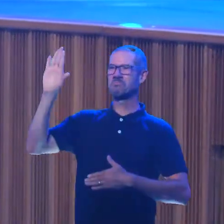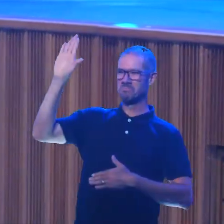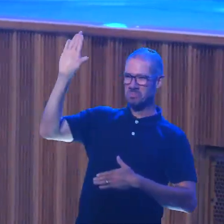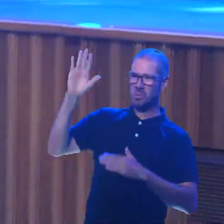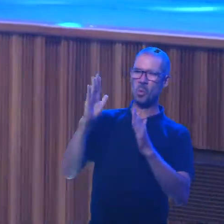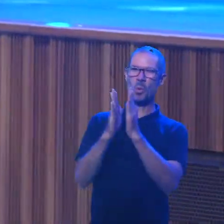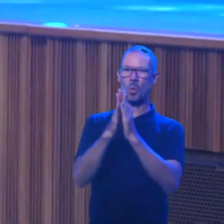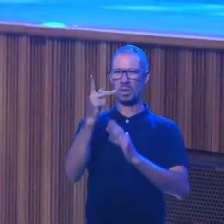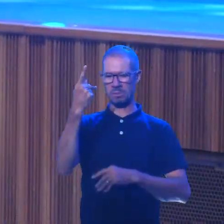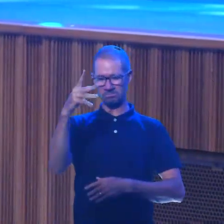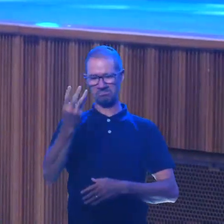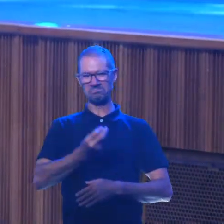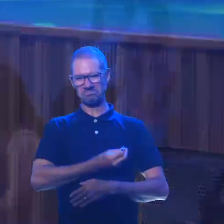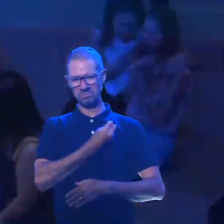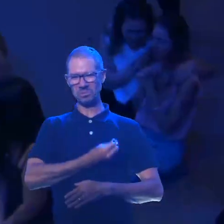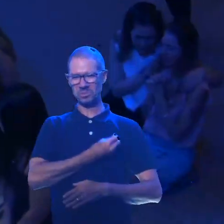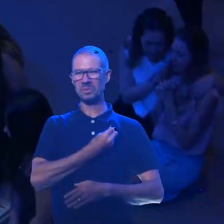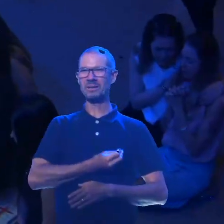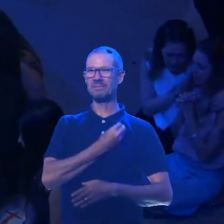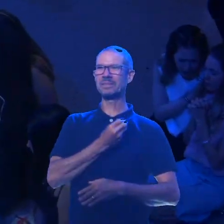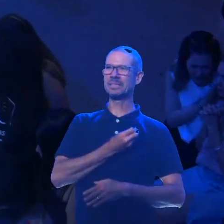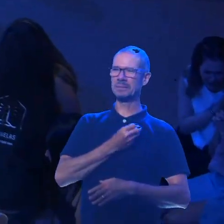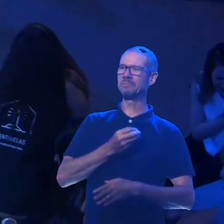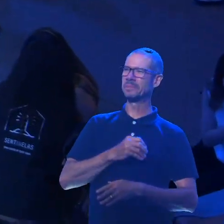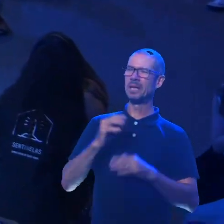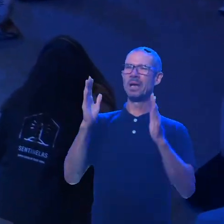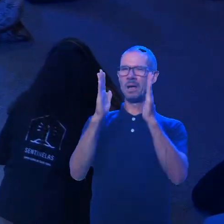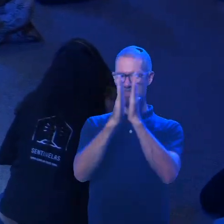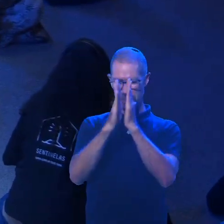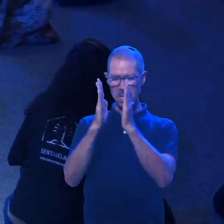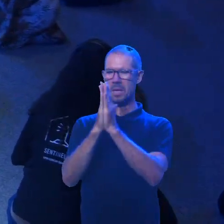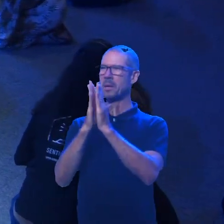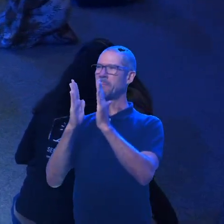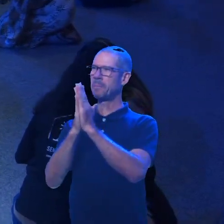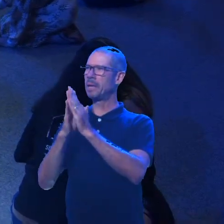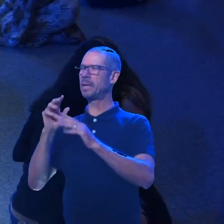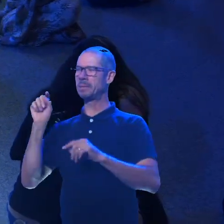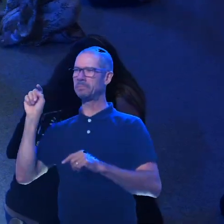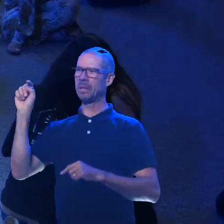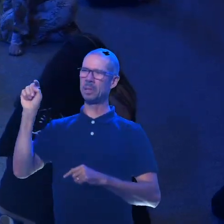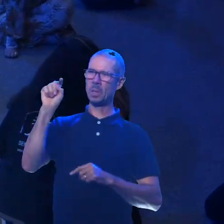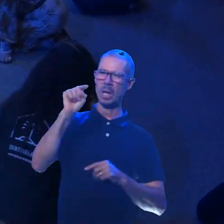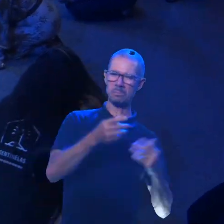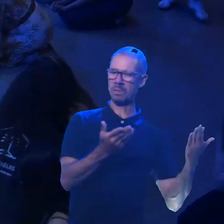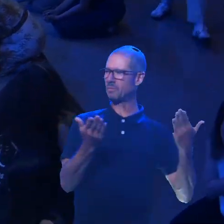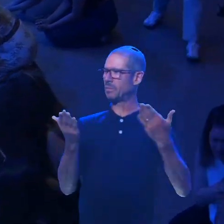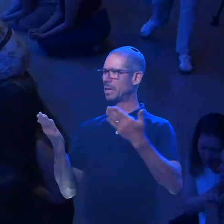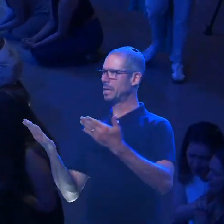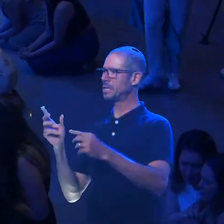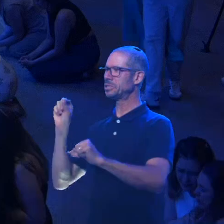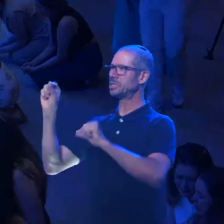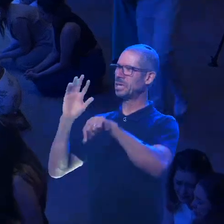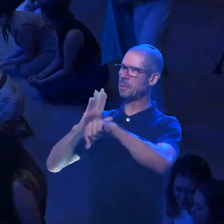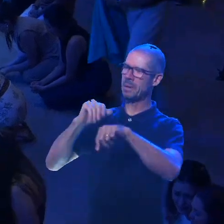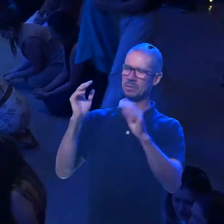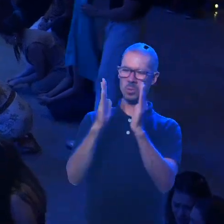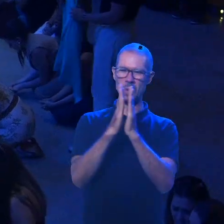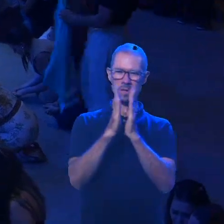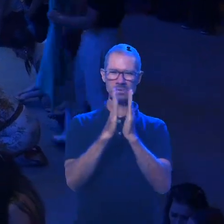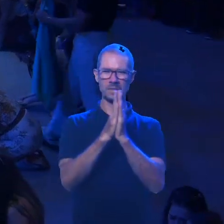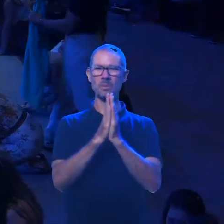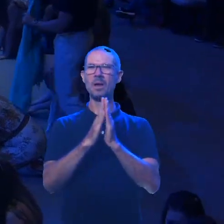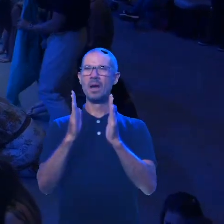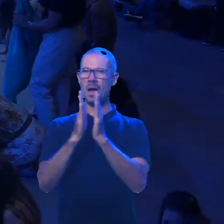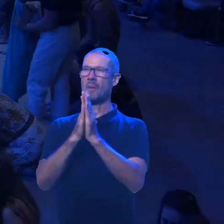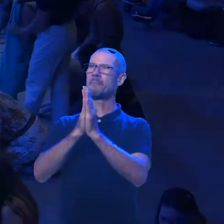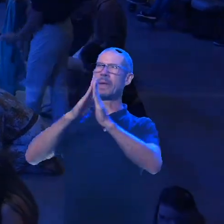gente vai sair ao culto logo depois. Onde seu lugar, onde você está? Amém, amém ali atrás, amém, amém aqui na frente. Quem mais? Quem mais fez essa oração hoje aqui? Amém ali em